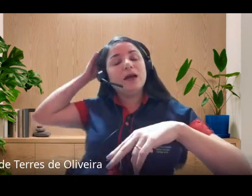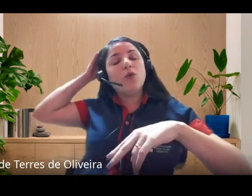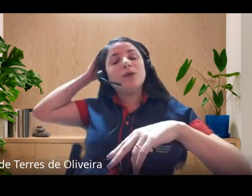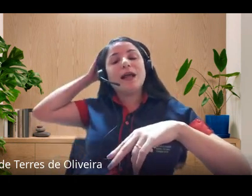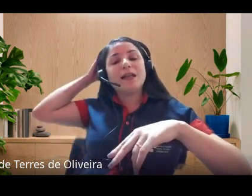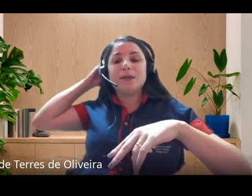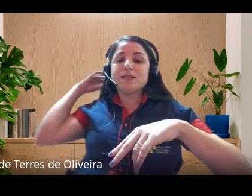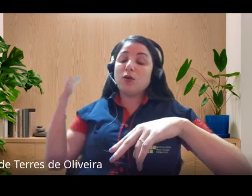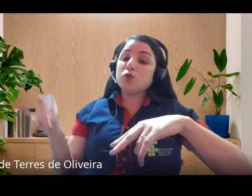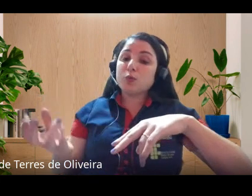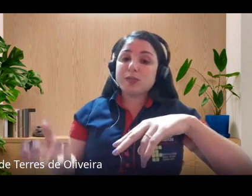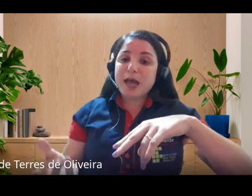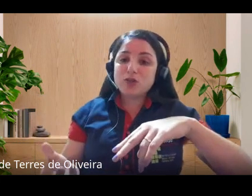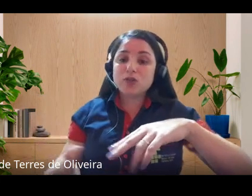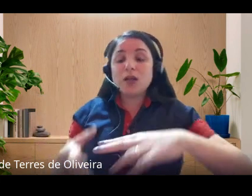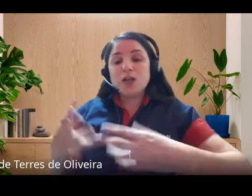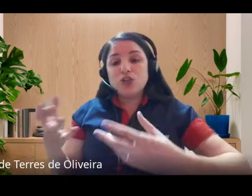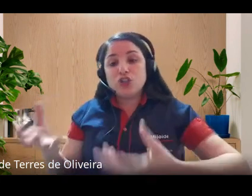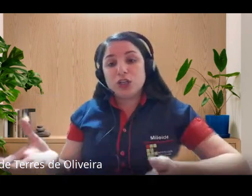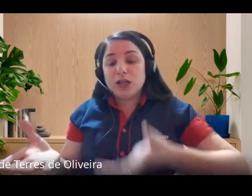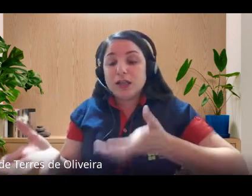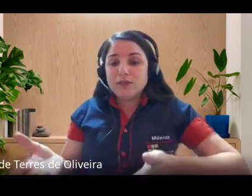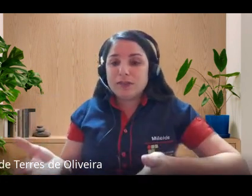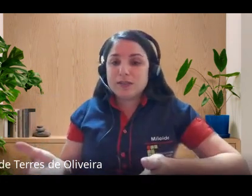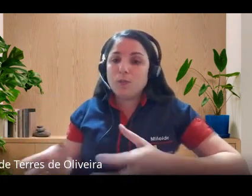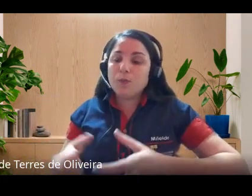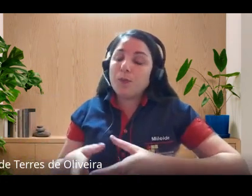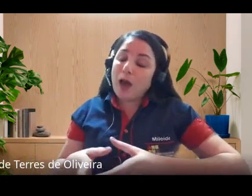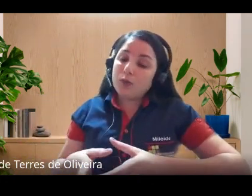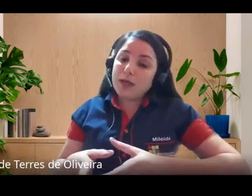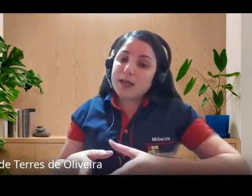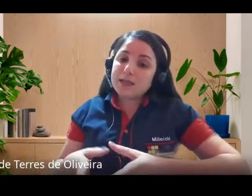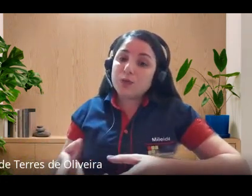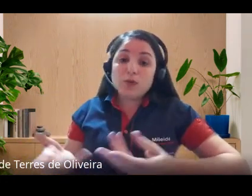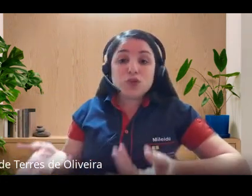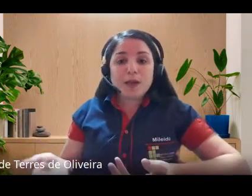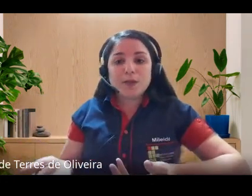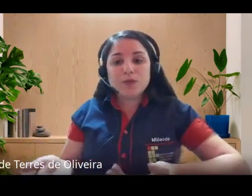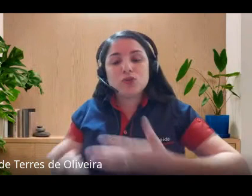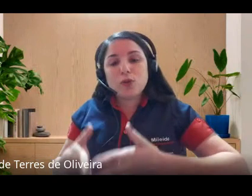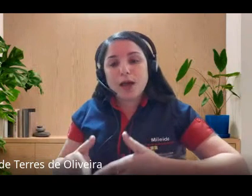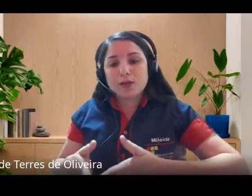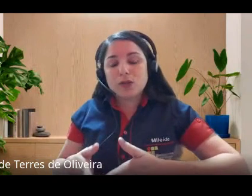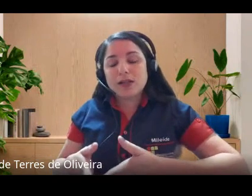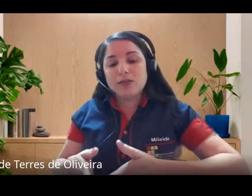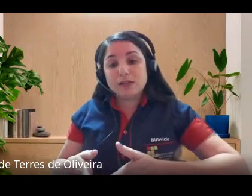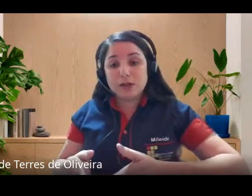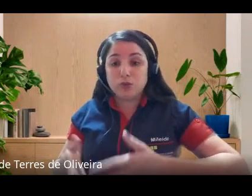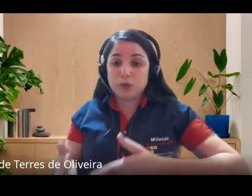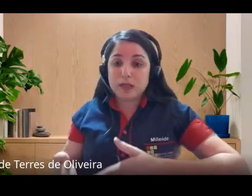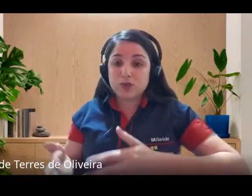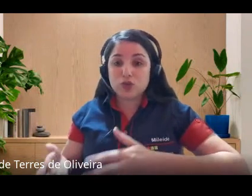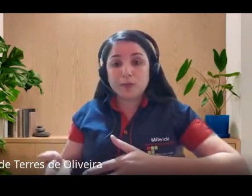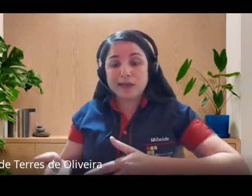Então, na Libras, os processos de derivação acontecem por meio dos parâmetros. No caso da